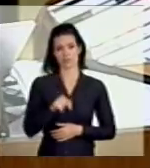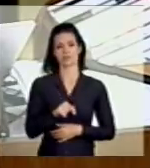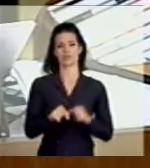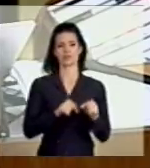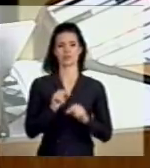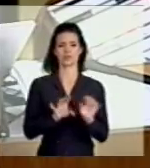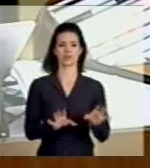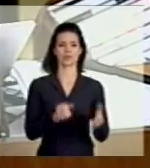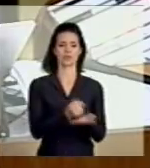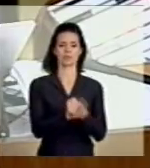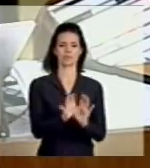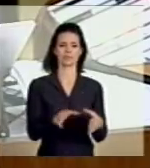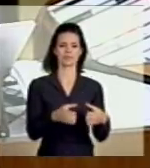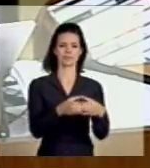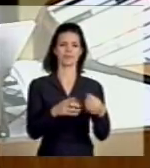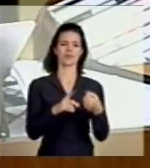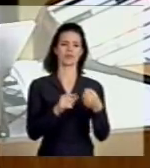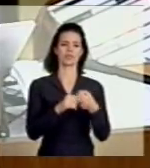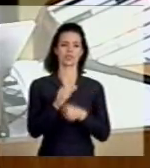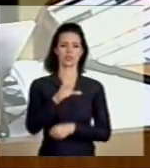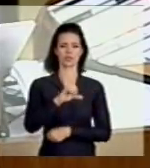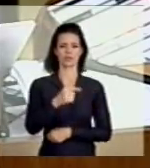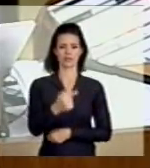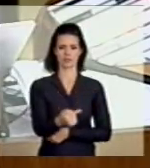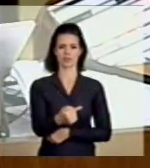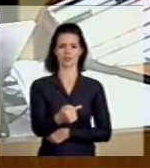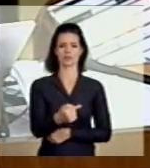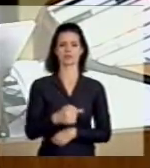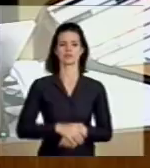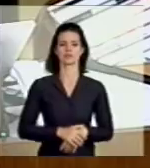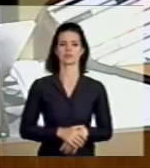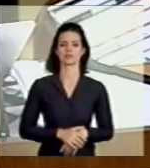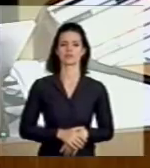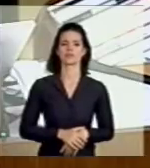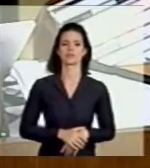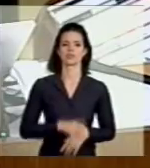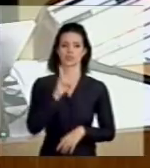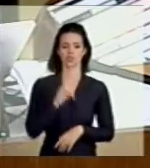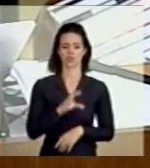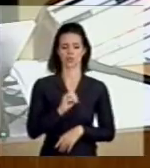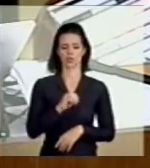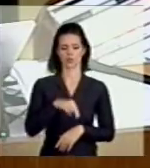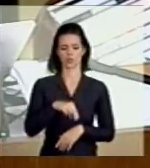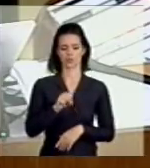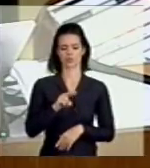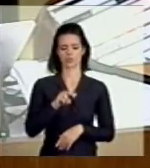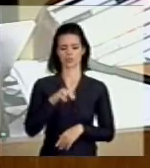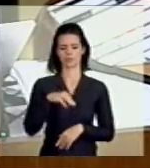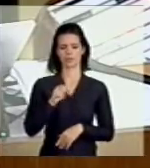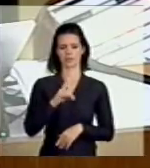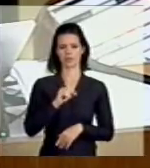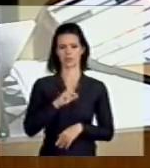ação coletiva, artigos 97 a 100 do Código de Defesa do Consumidor, levaram à equivocada, mas